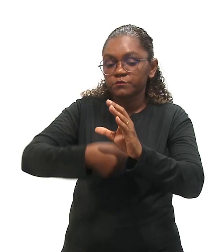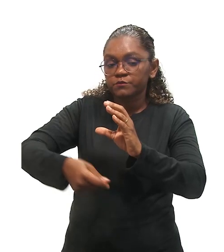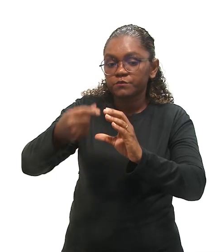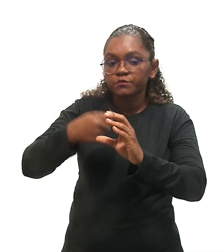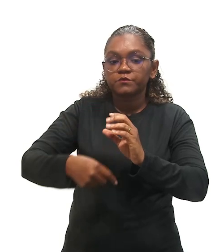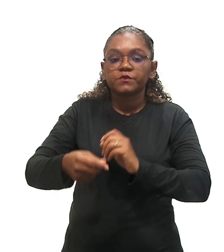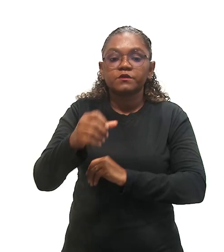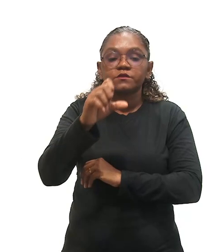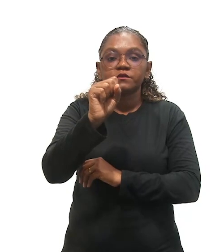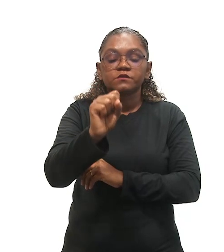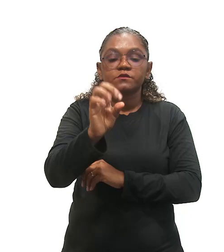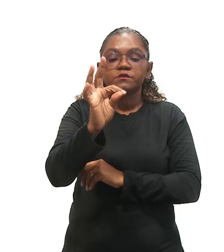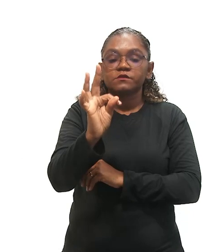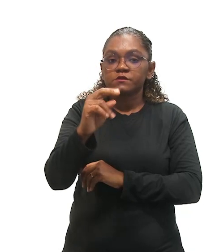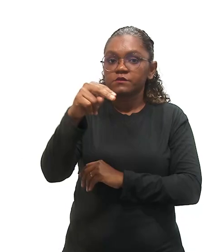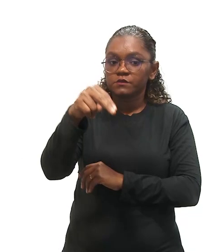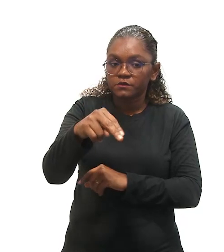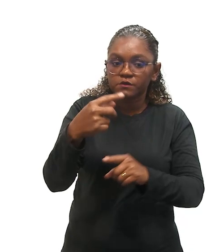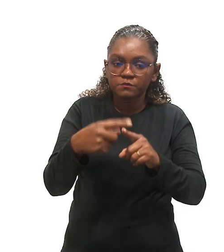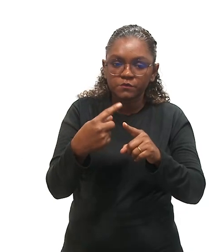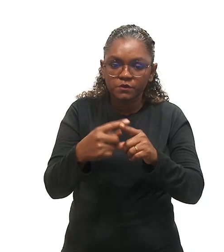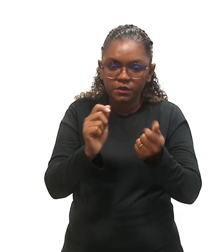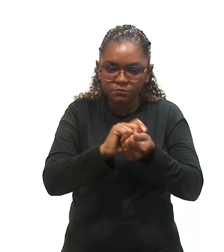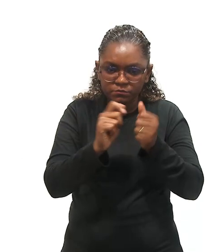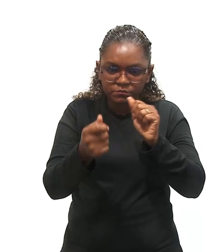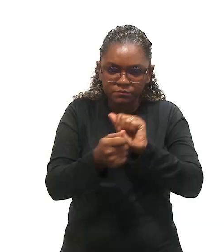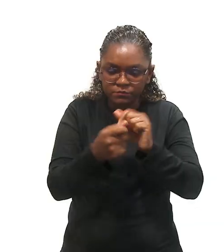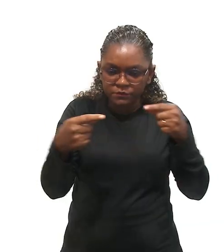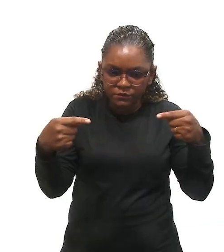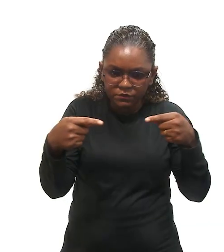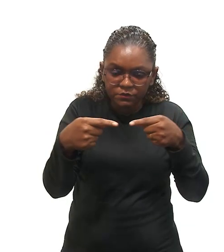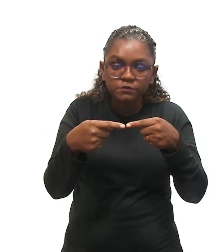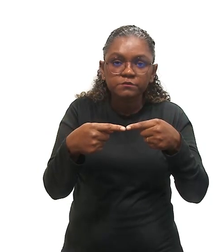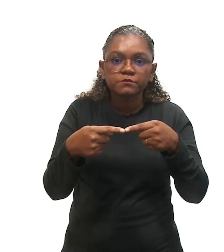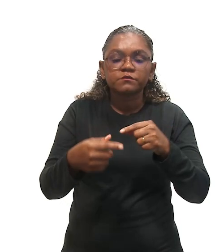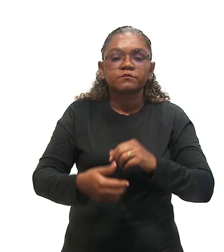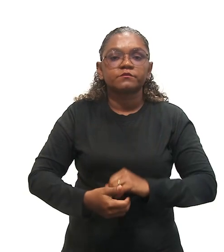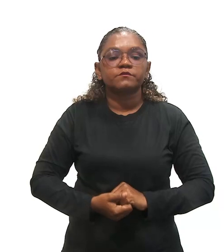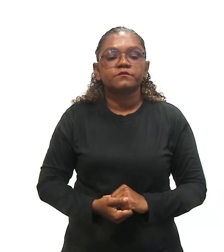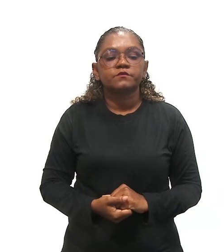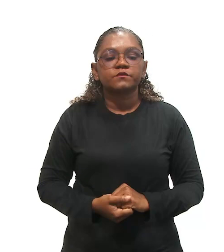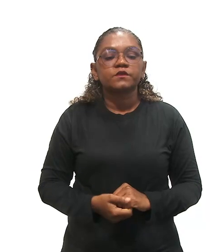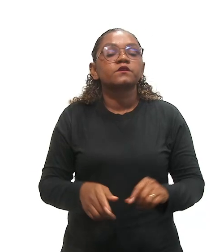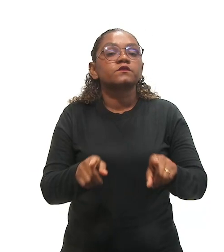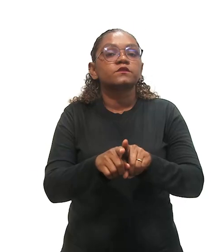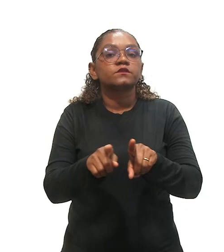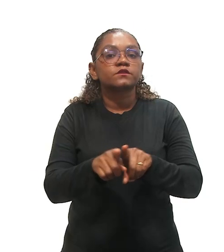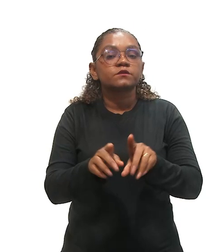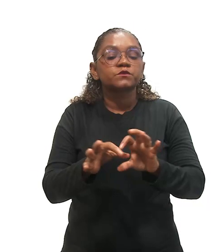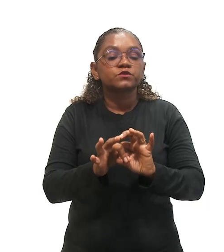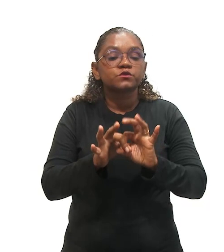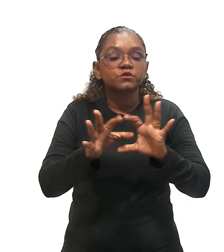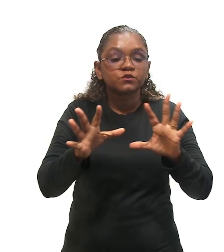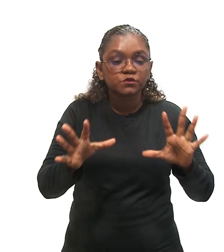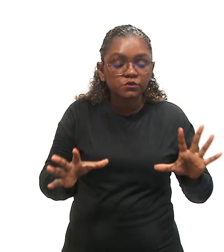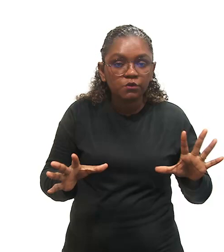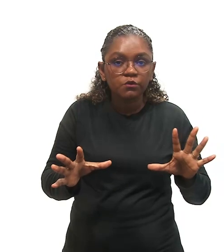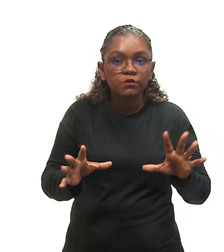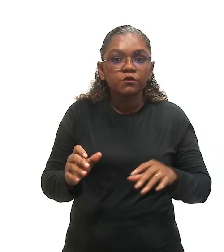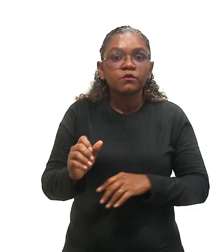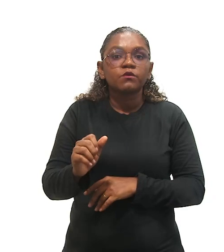modo que possa ser adequada às peculiaridades de cada ente. Permitir a consolidação nacional das